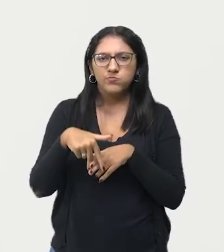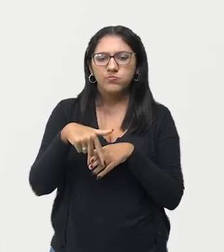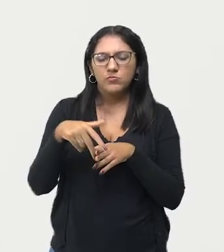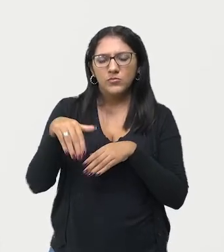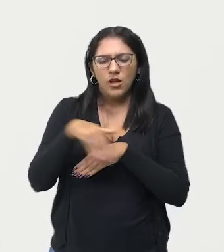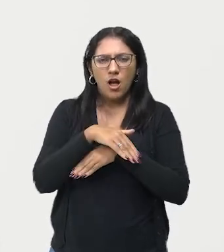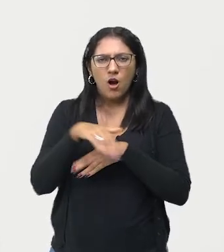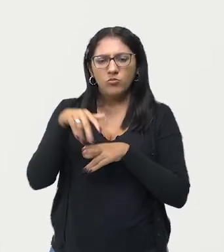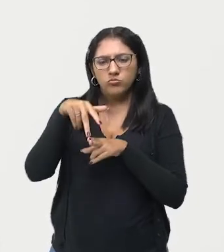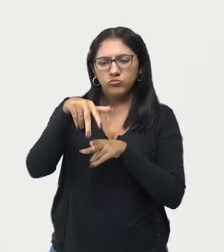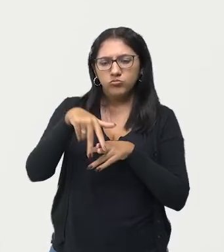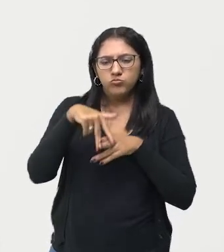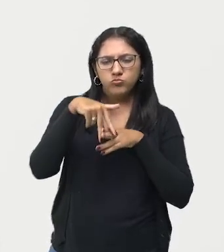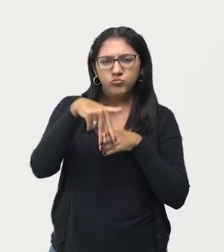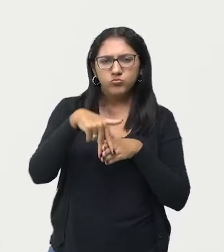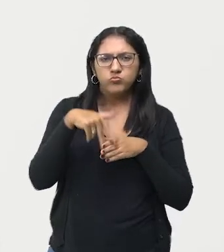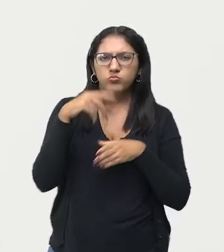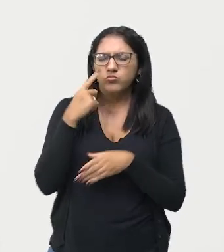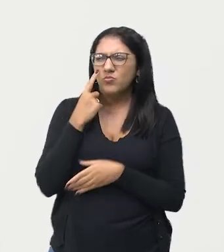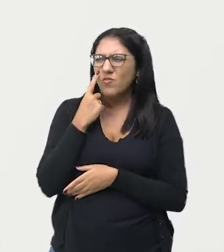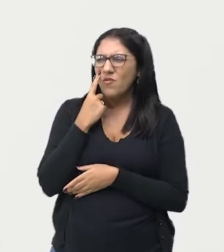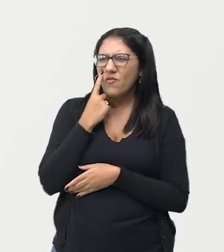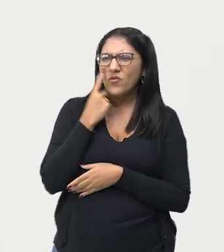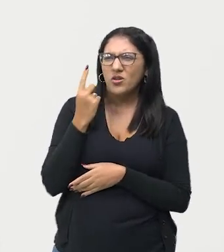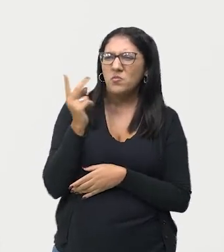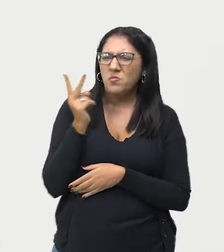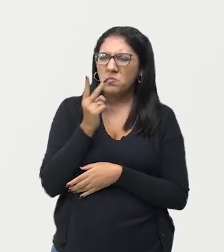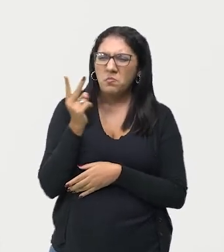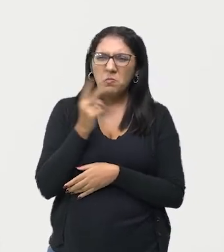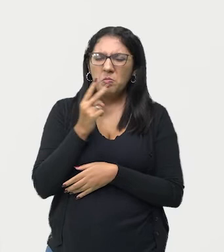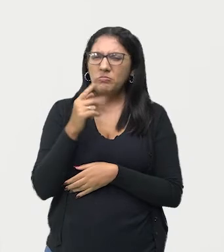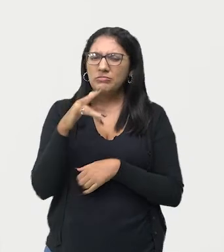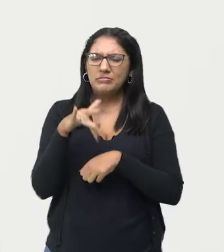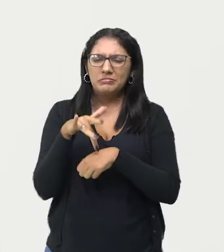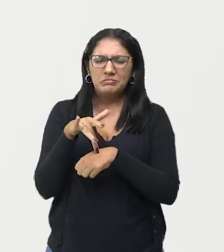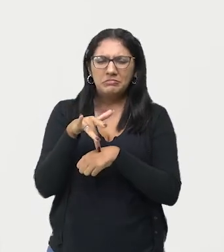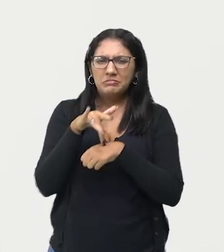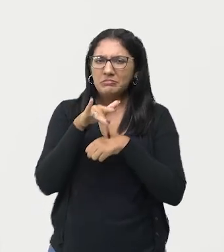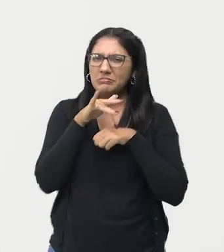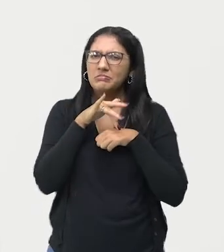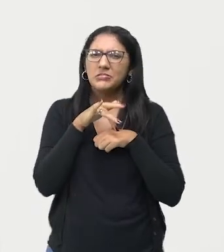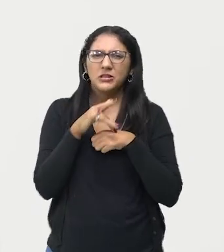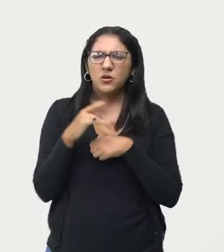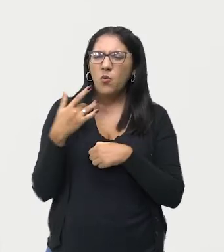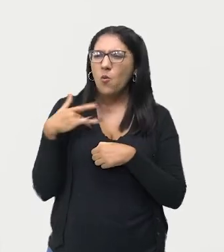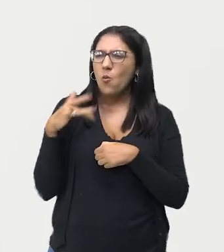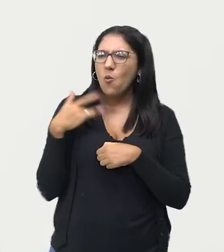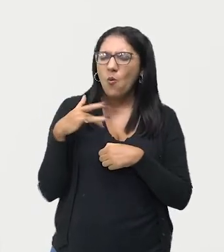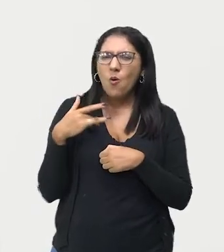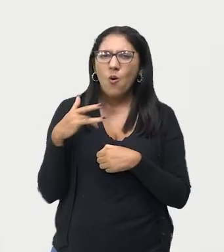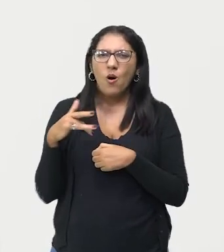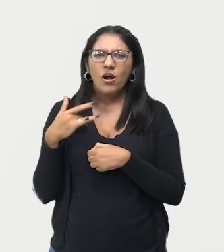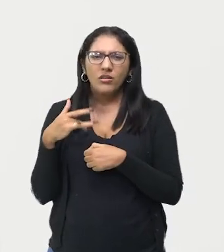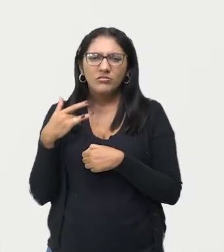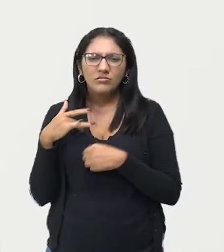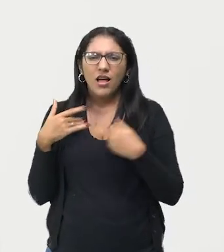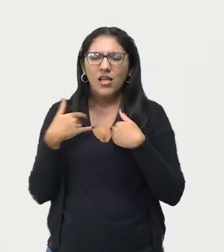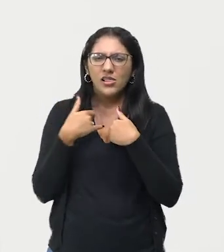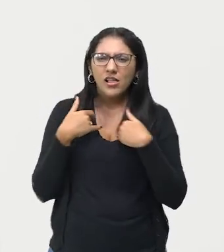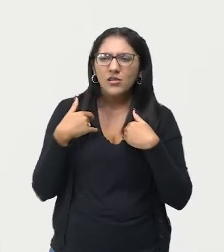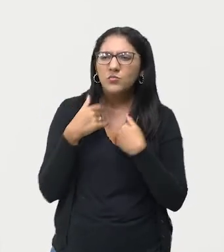cruzavam diziam: que crueldade a desses dois, querem matar o burro. O